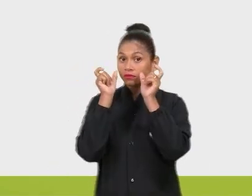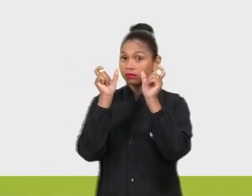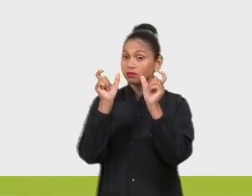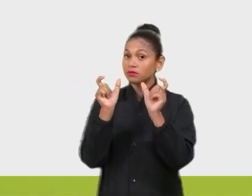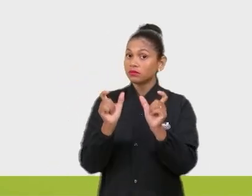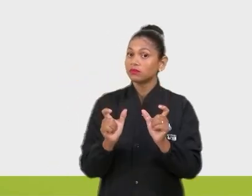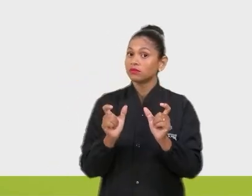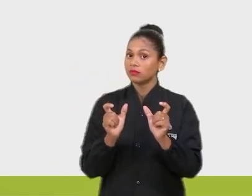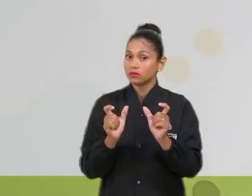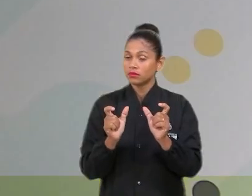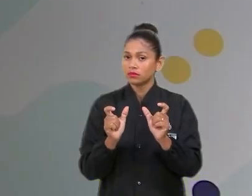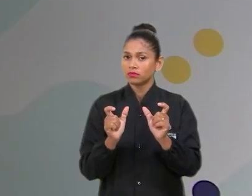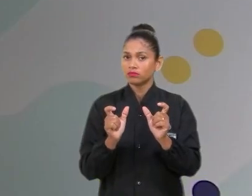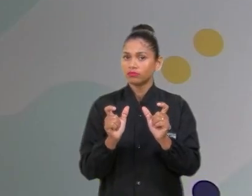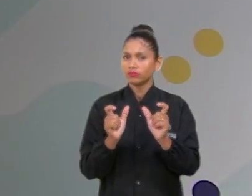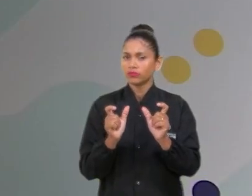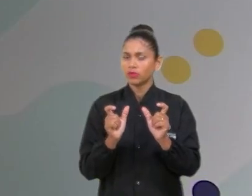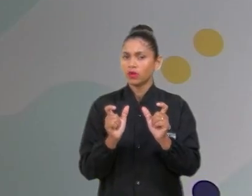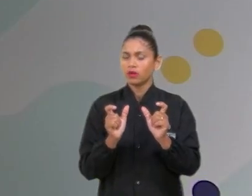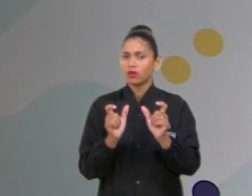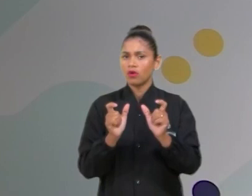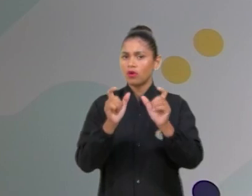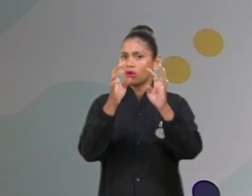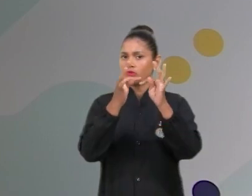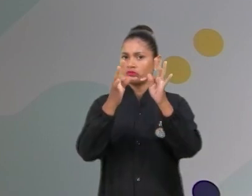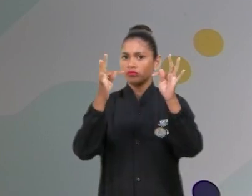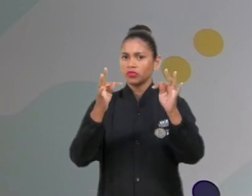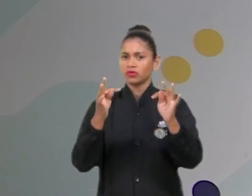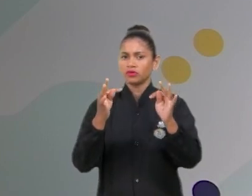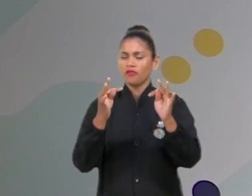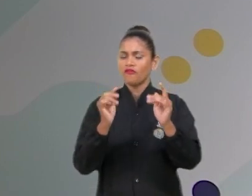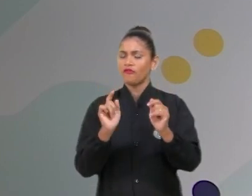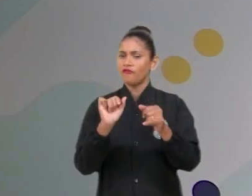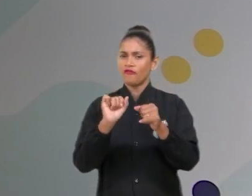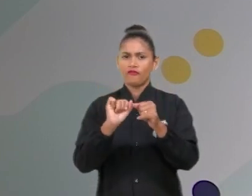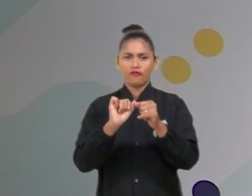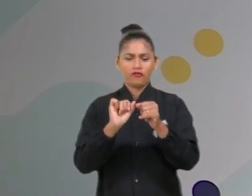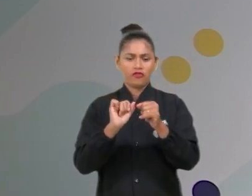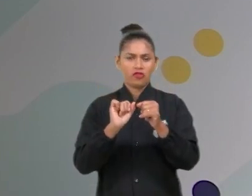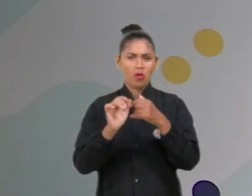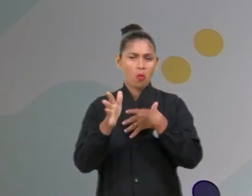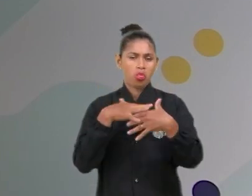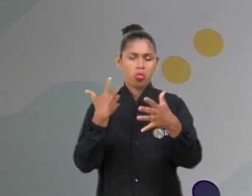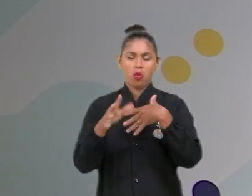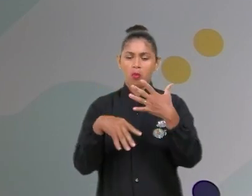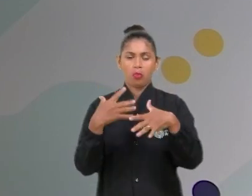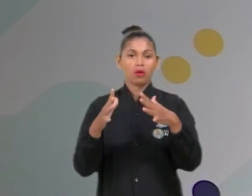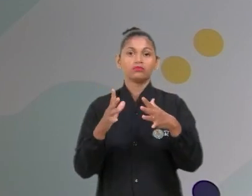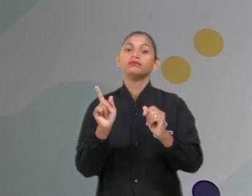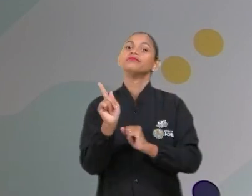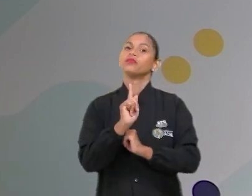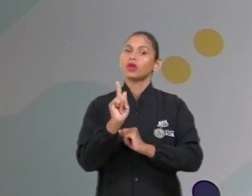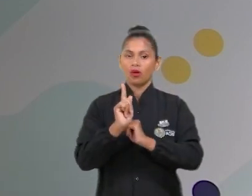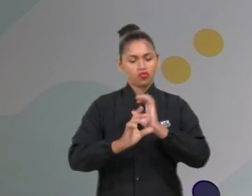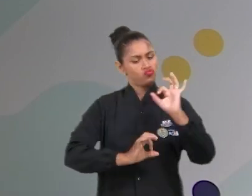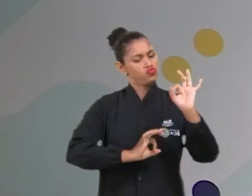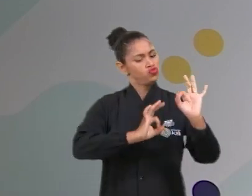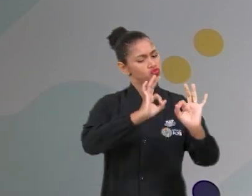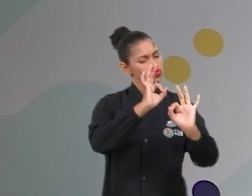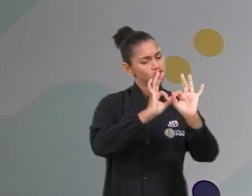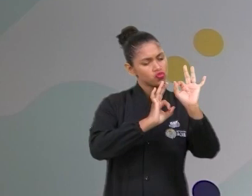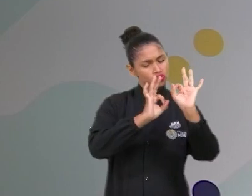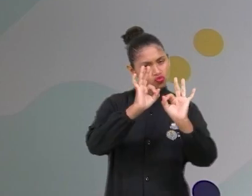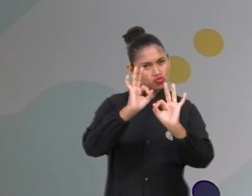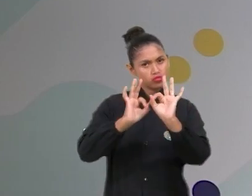tabela periódica ela não foi feita de qualquer forma, tá? Ela está muito bem organizada, os elementos